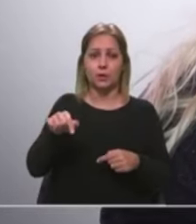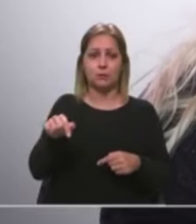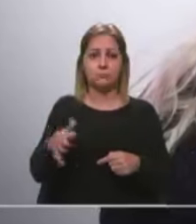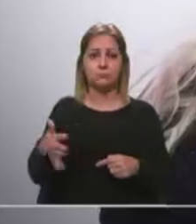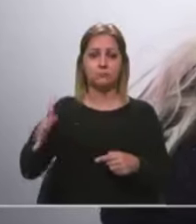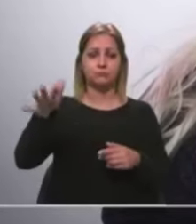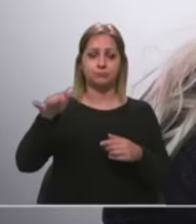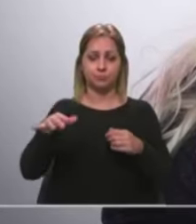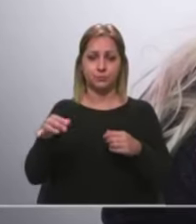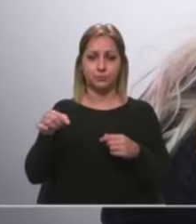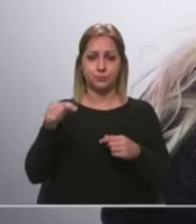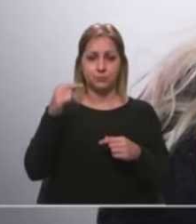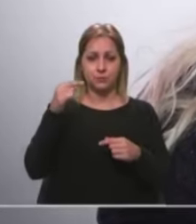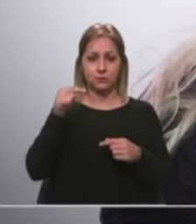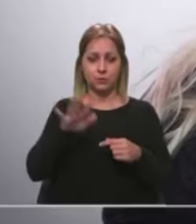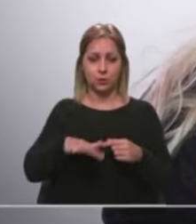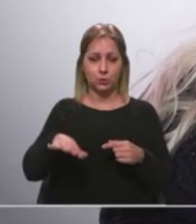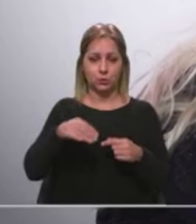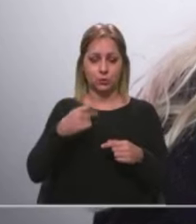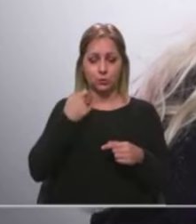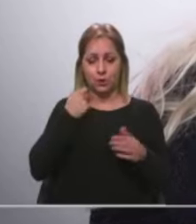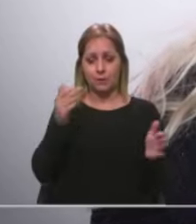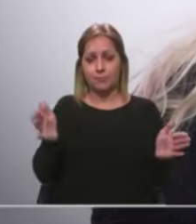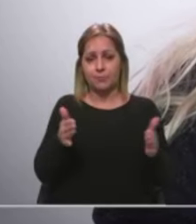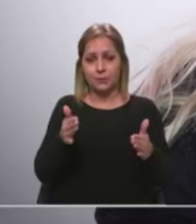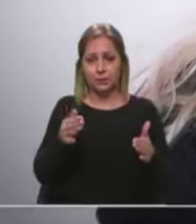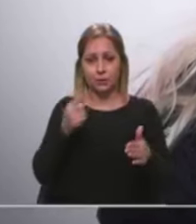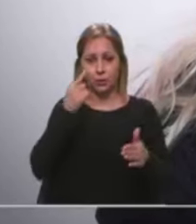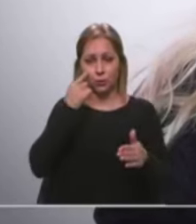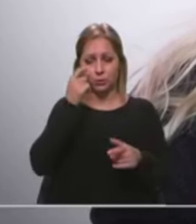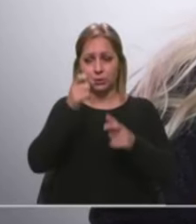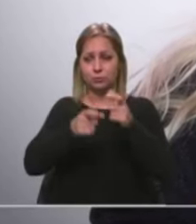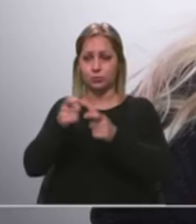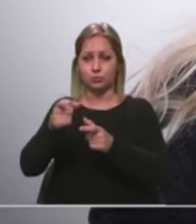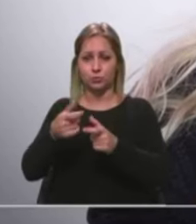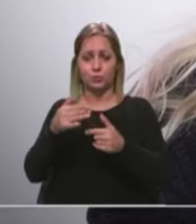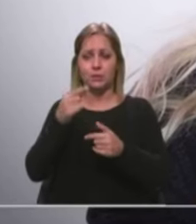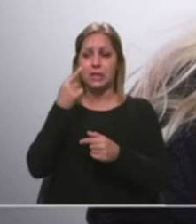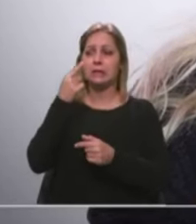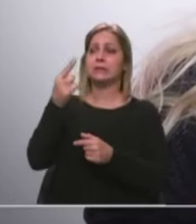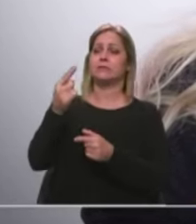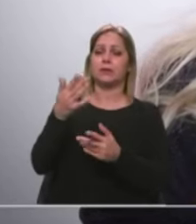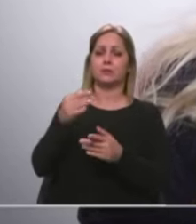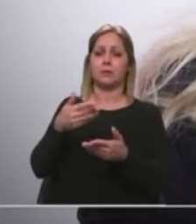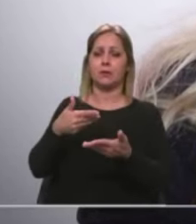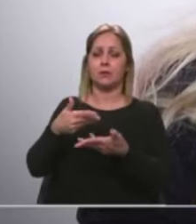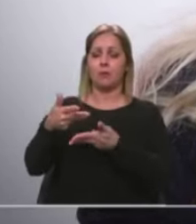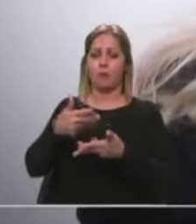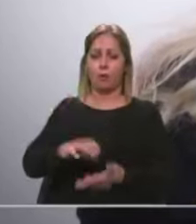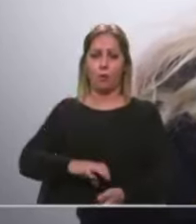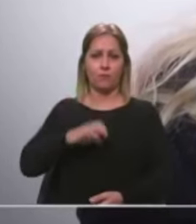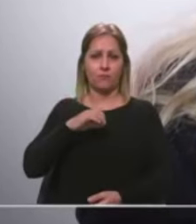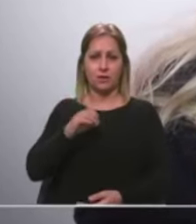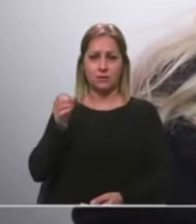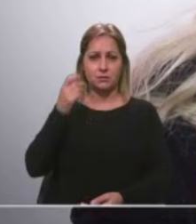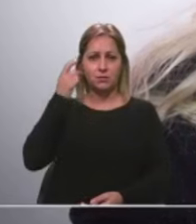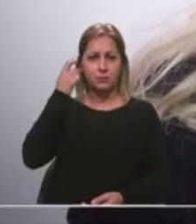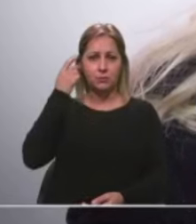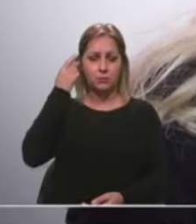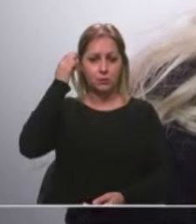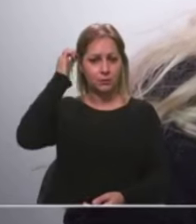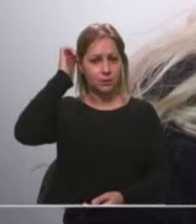uma é uma terra pequenita nós conhecemos as pessoas não é mas de vista mas não quer dizer que tenhamos confiança ou que